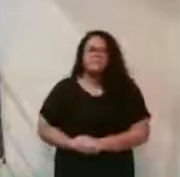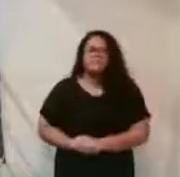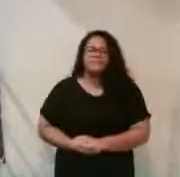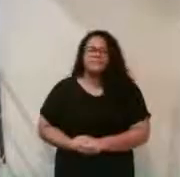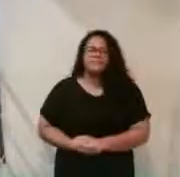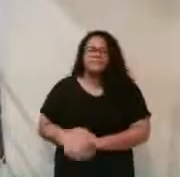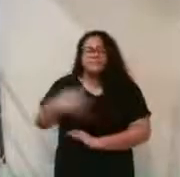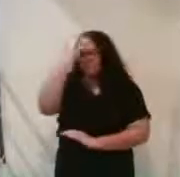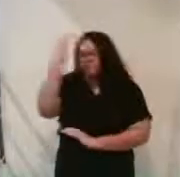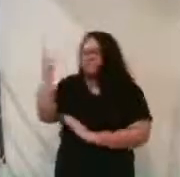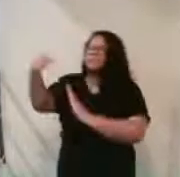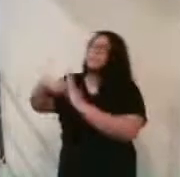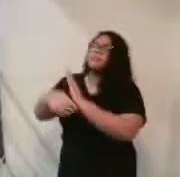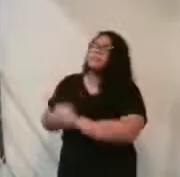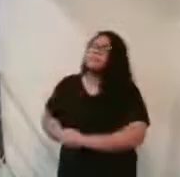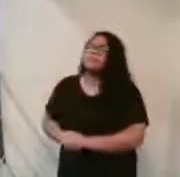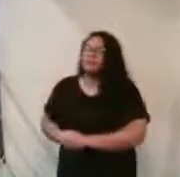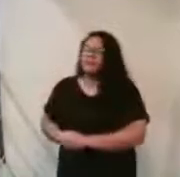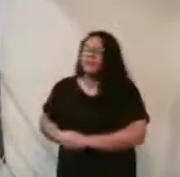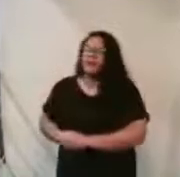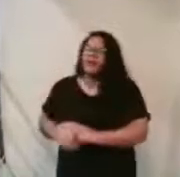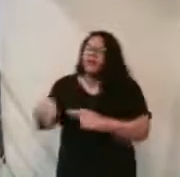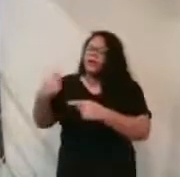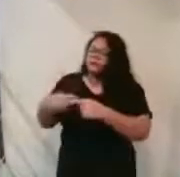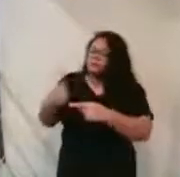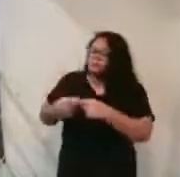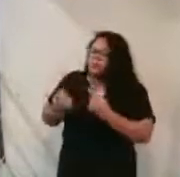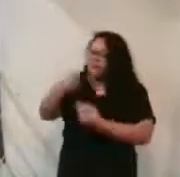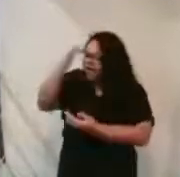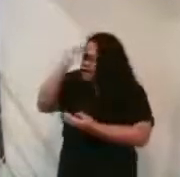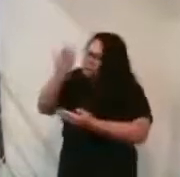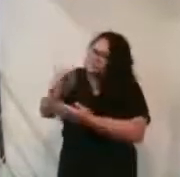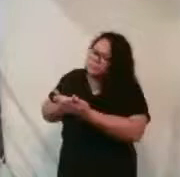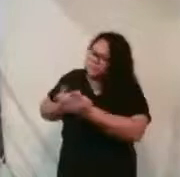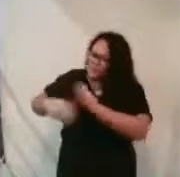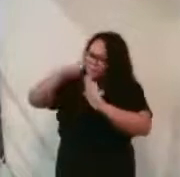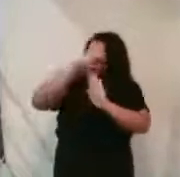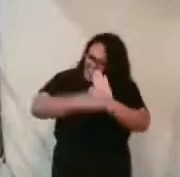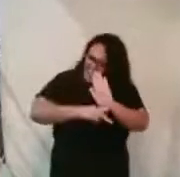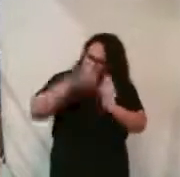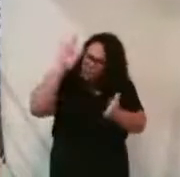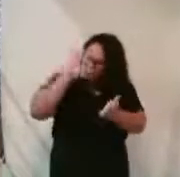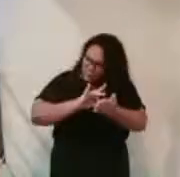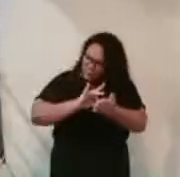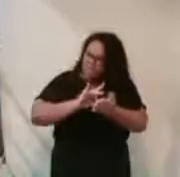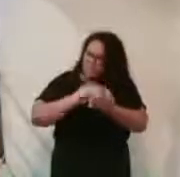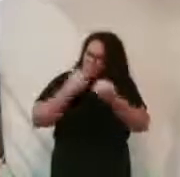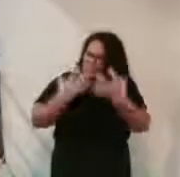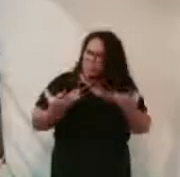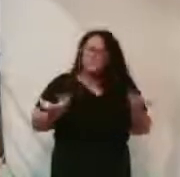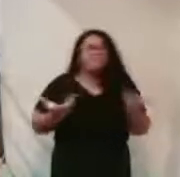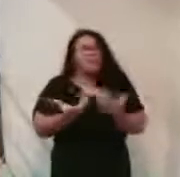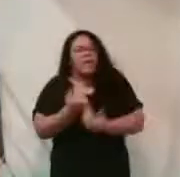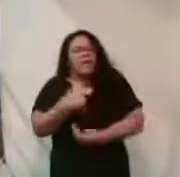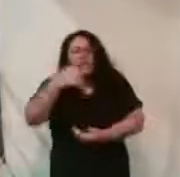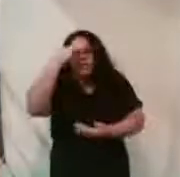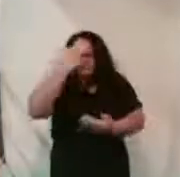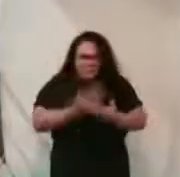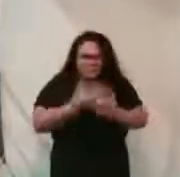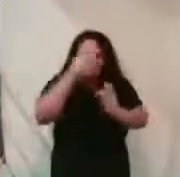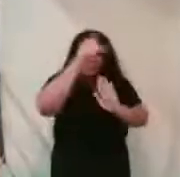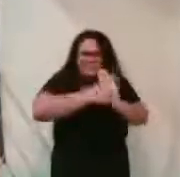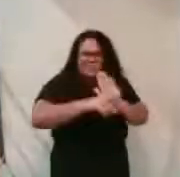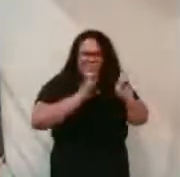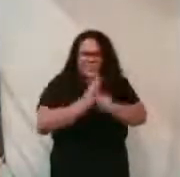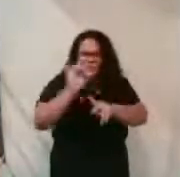que eu acreditava o sucesso desse projeto. E eu disse, amigo, olha, veja só, esse projeto ele não pode ser um projeto de um